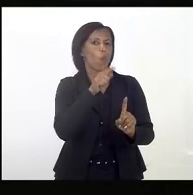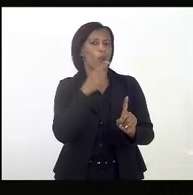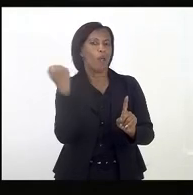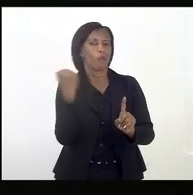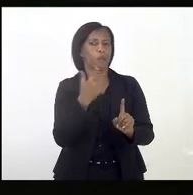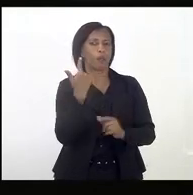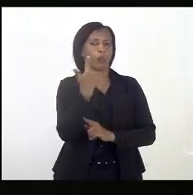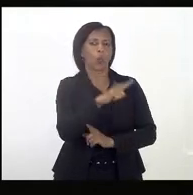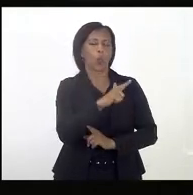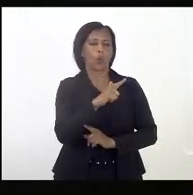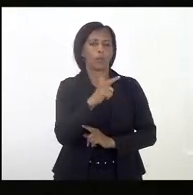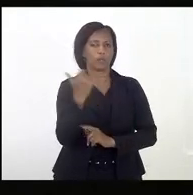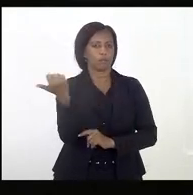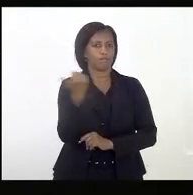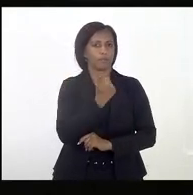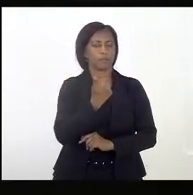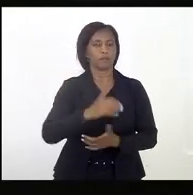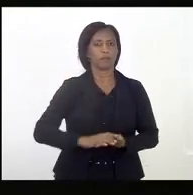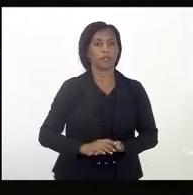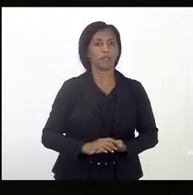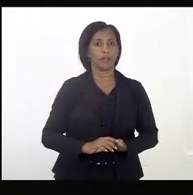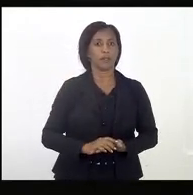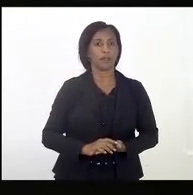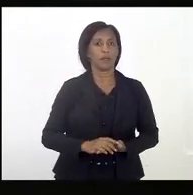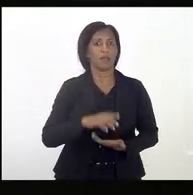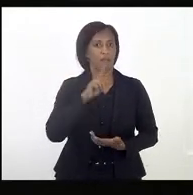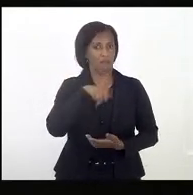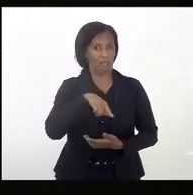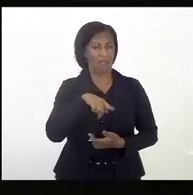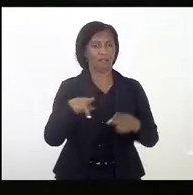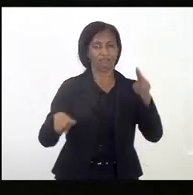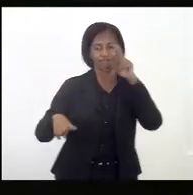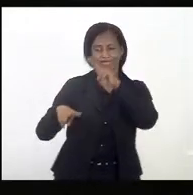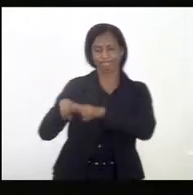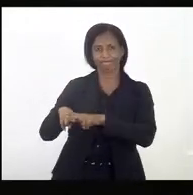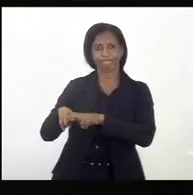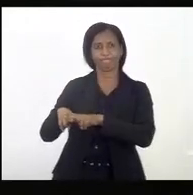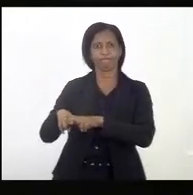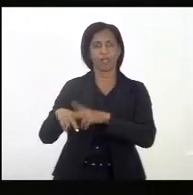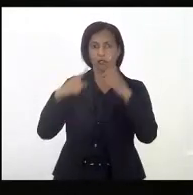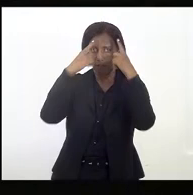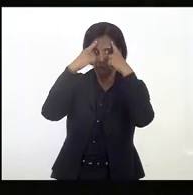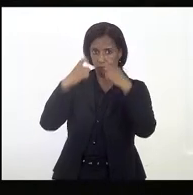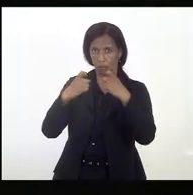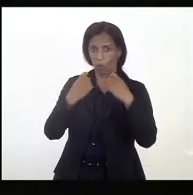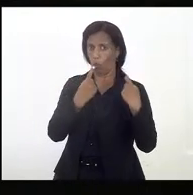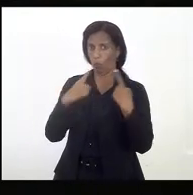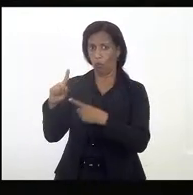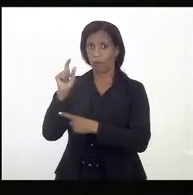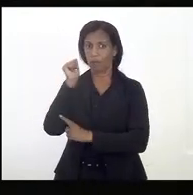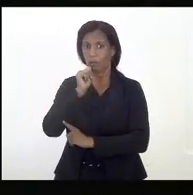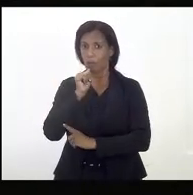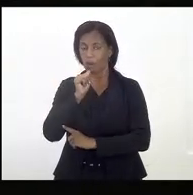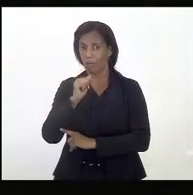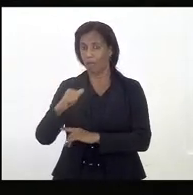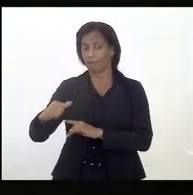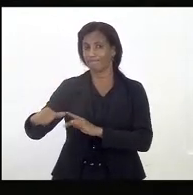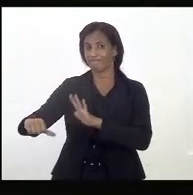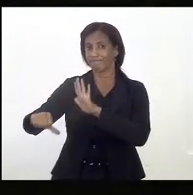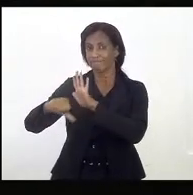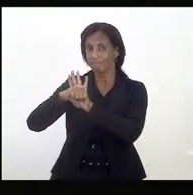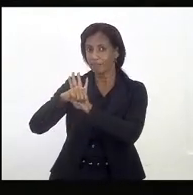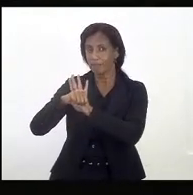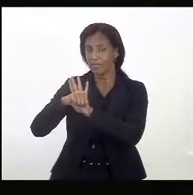mais do que esperado isso é porque a violência contra a mulher é um crime que